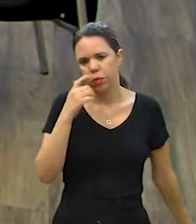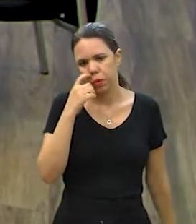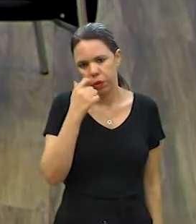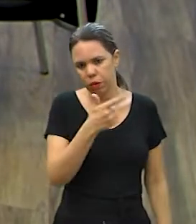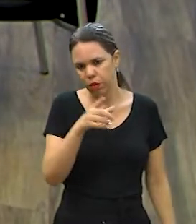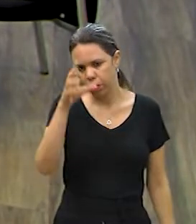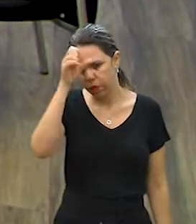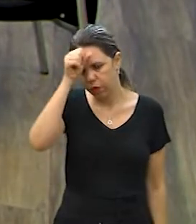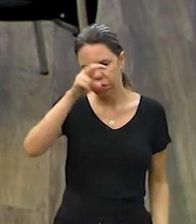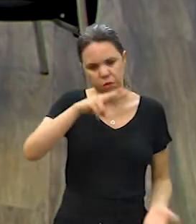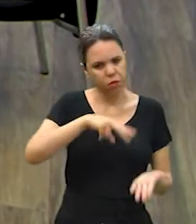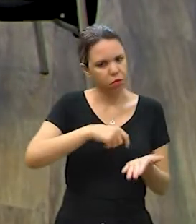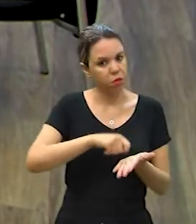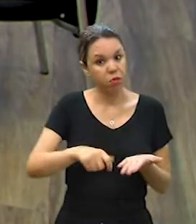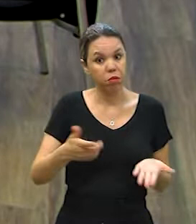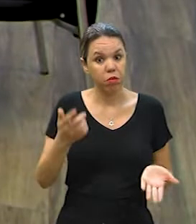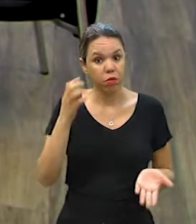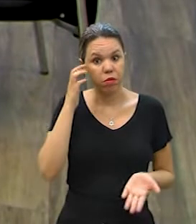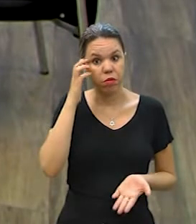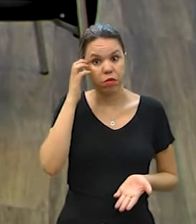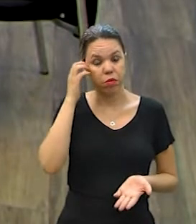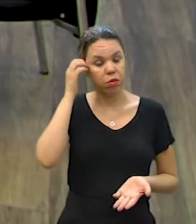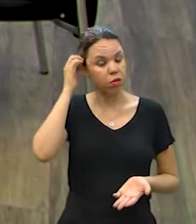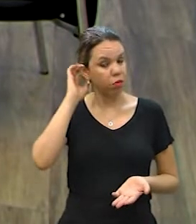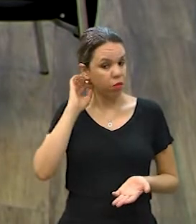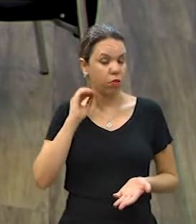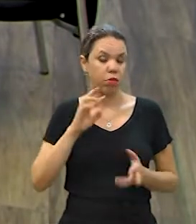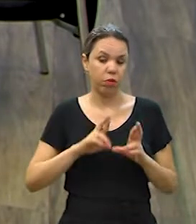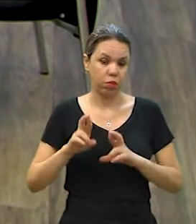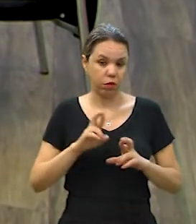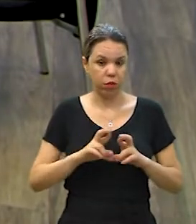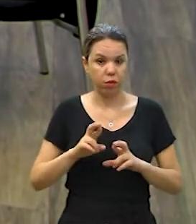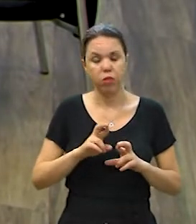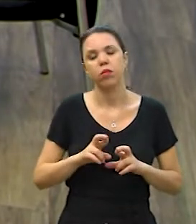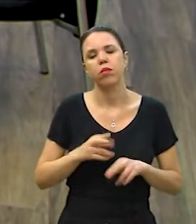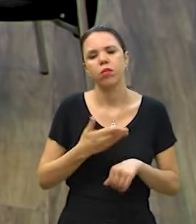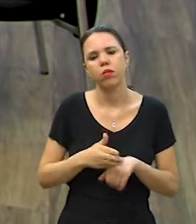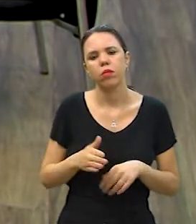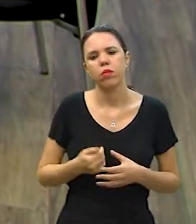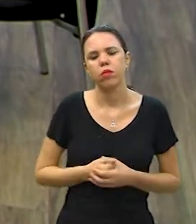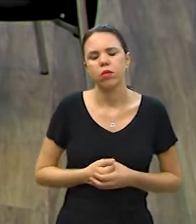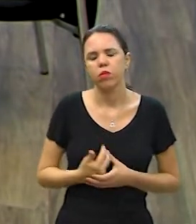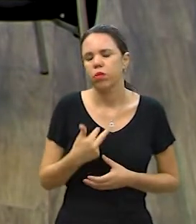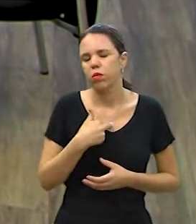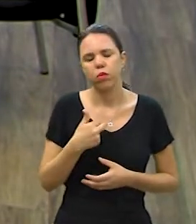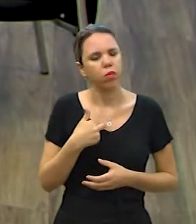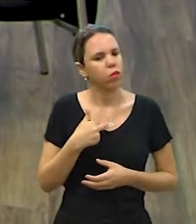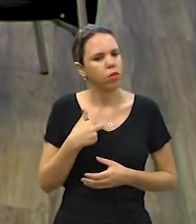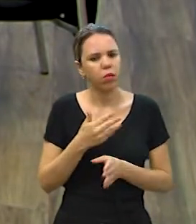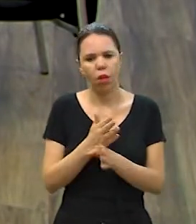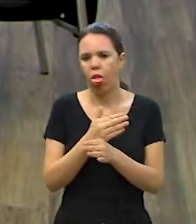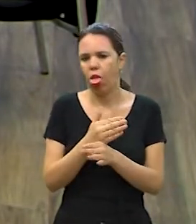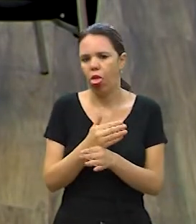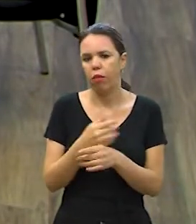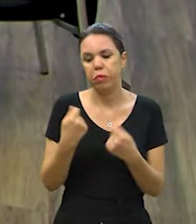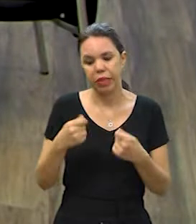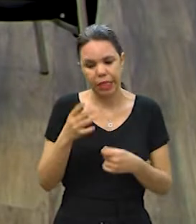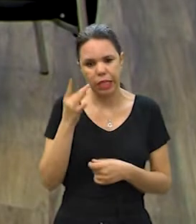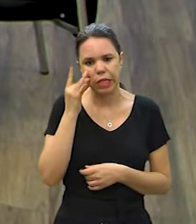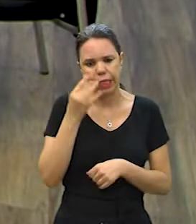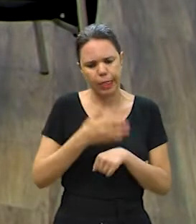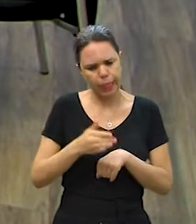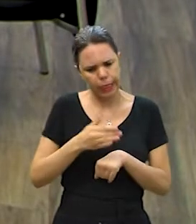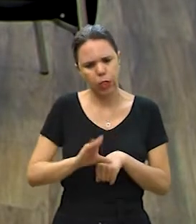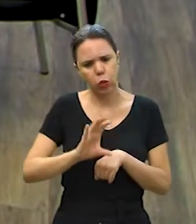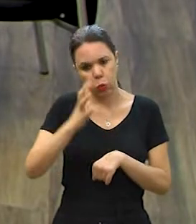sem aprender a ler e escrever? Né? Tem que rever essa prática. Não pode ser assim, tem que ser presencial, tem que